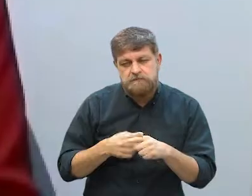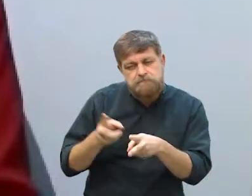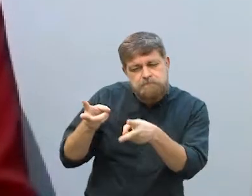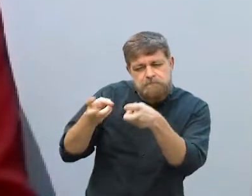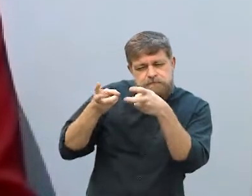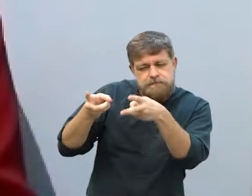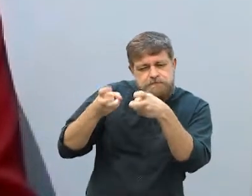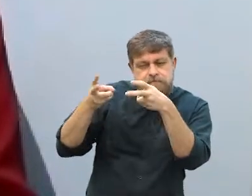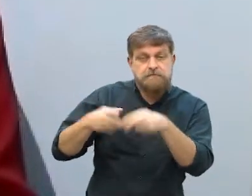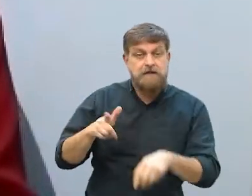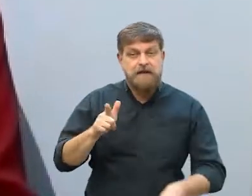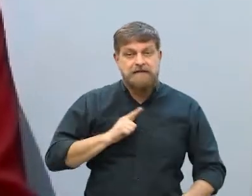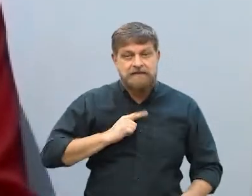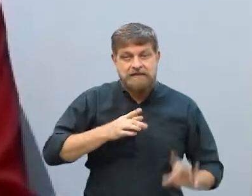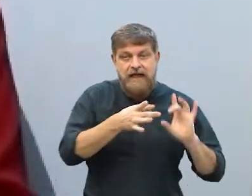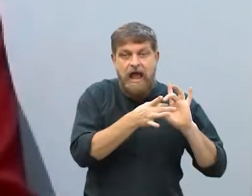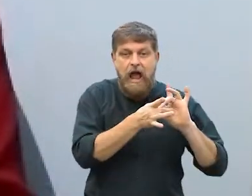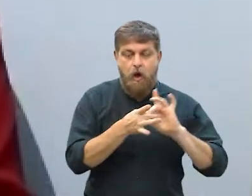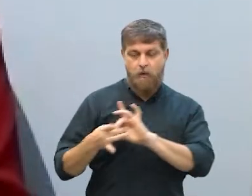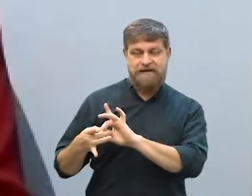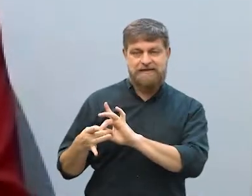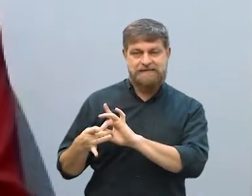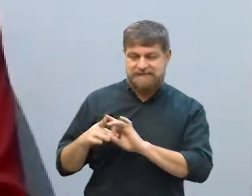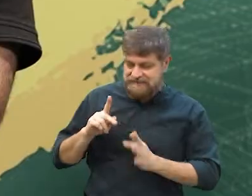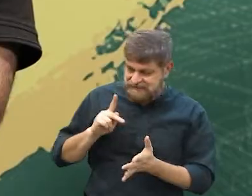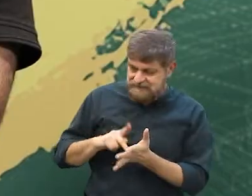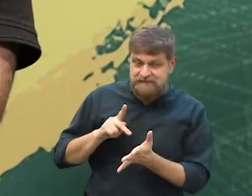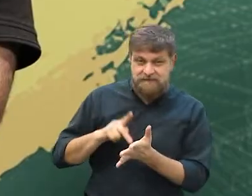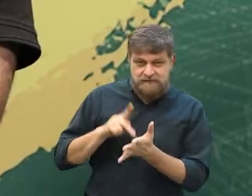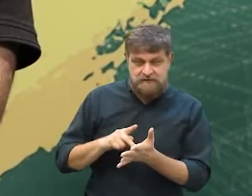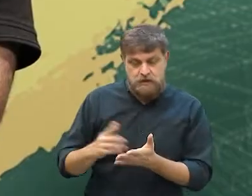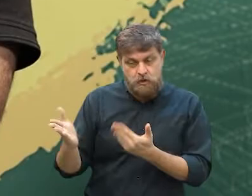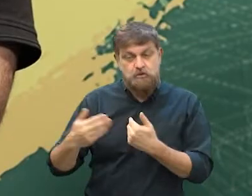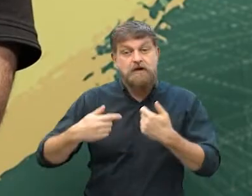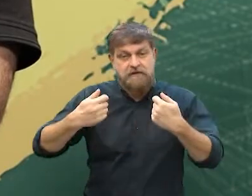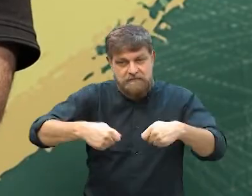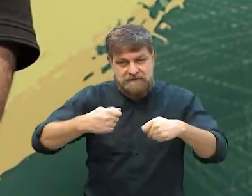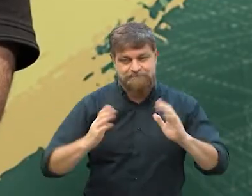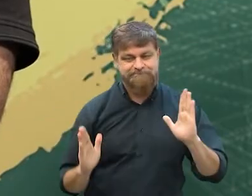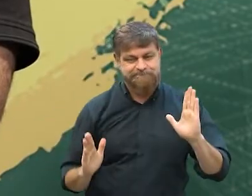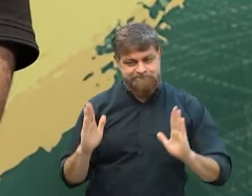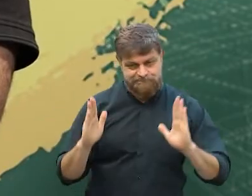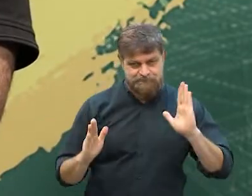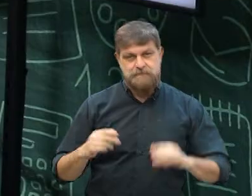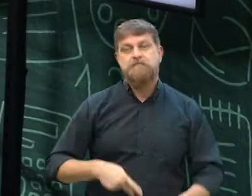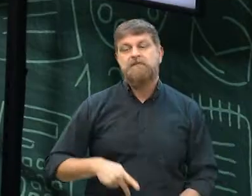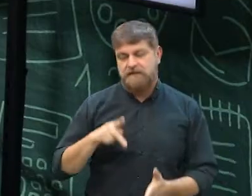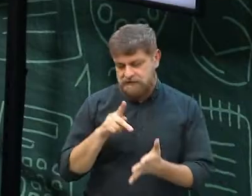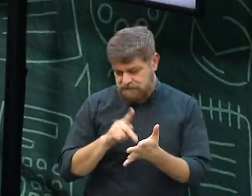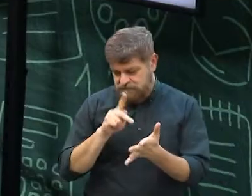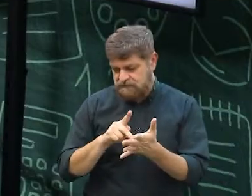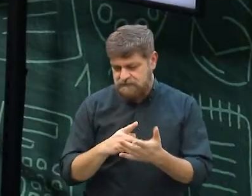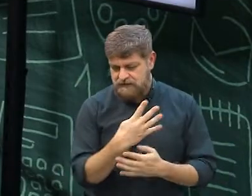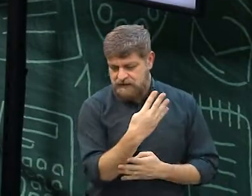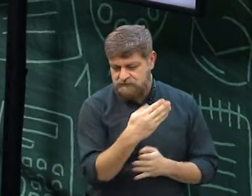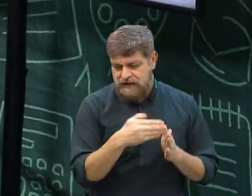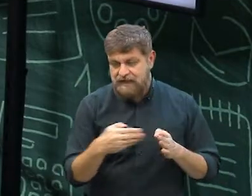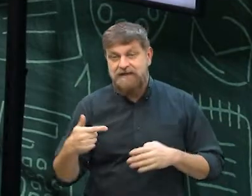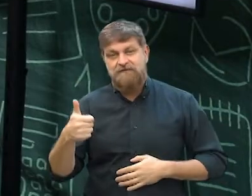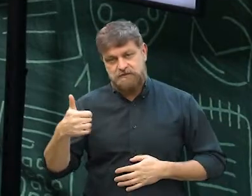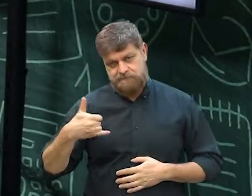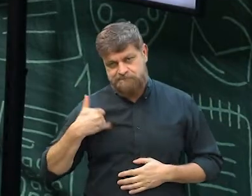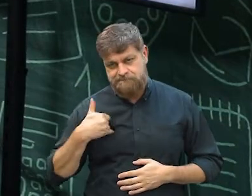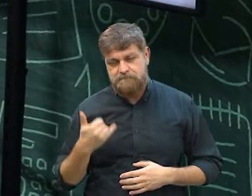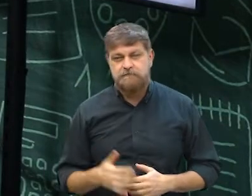essa necessidade da coerência e da verdade. Sem dúvida. Essa fase é bem assim mesmo, né? Eu gostaria que